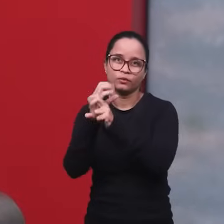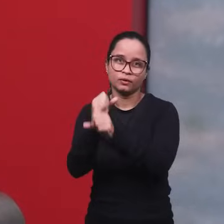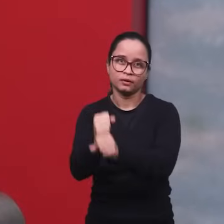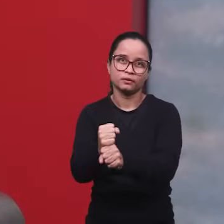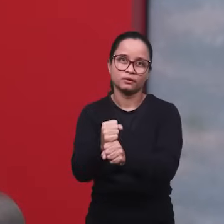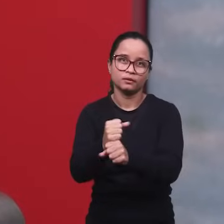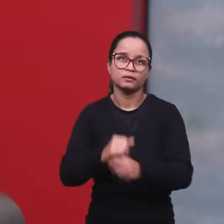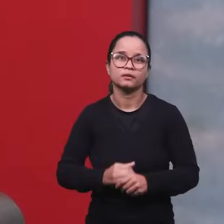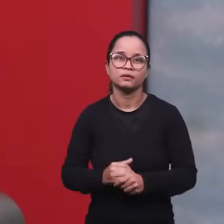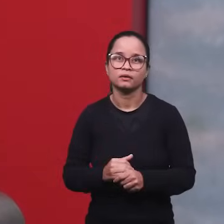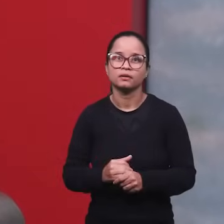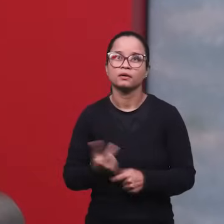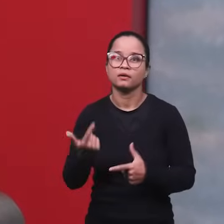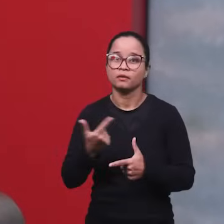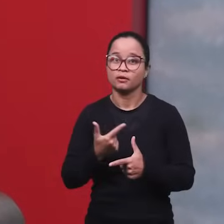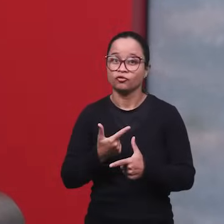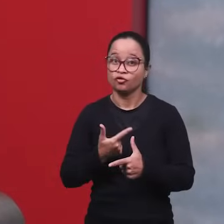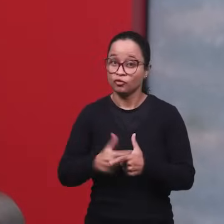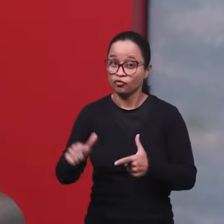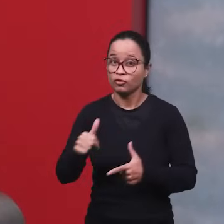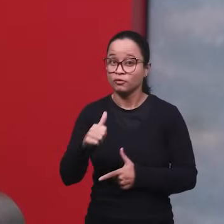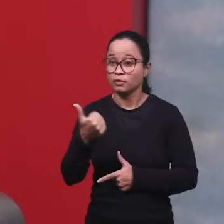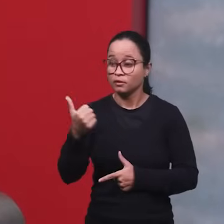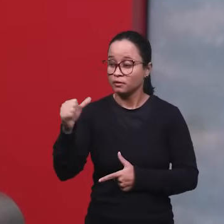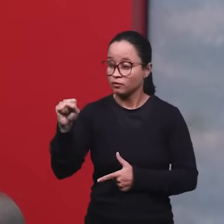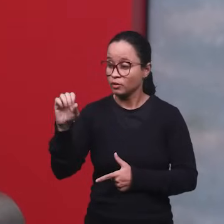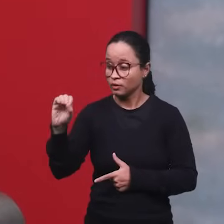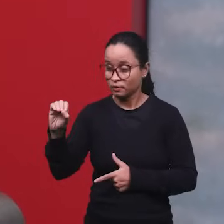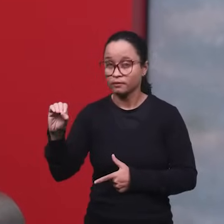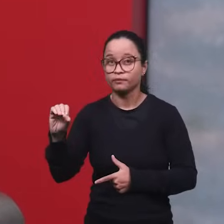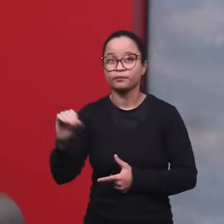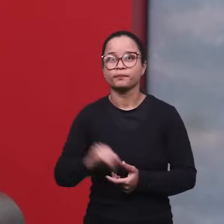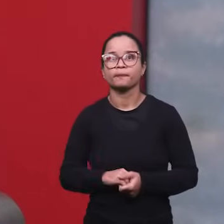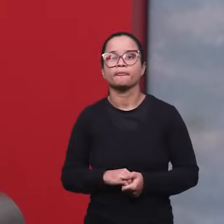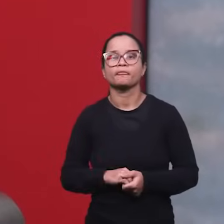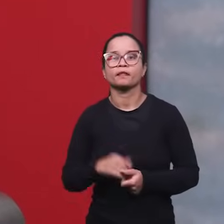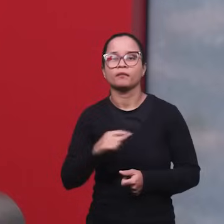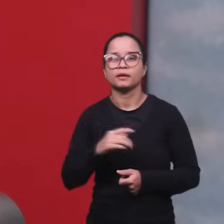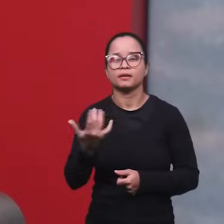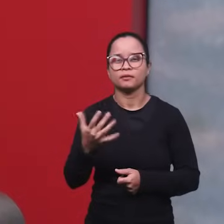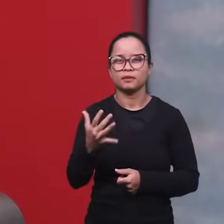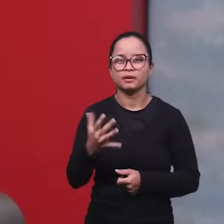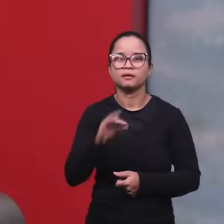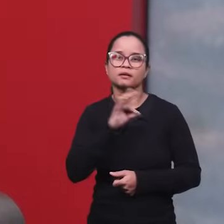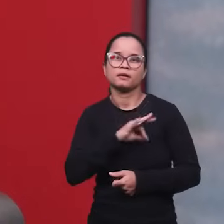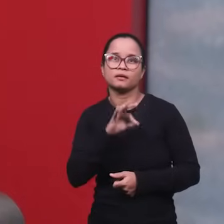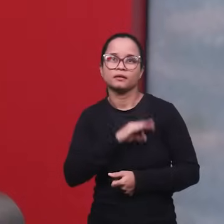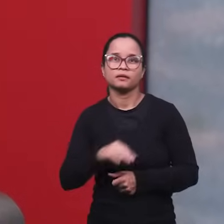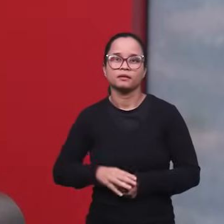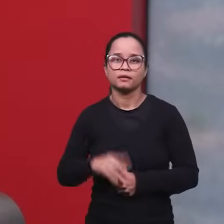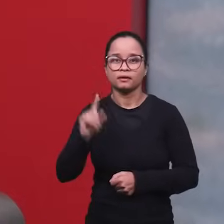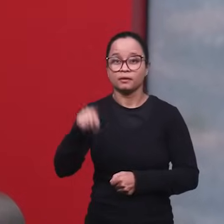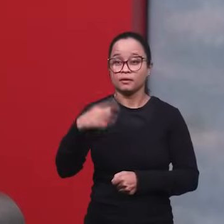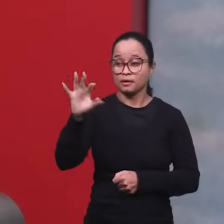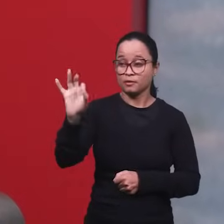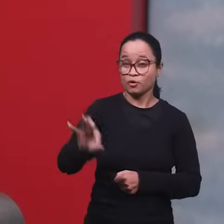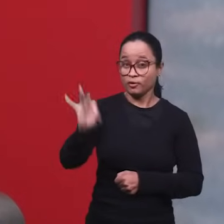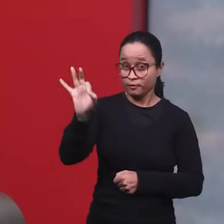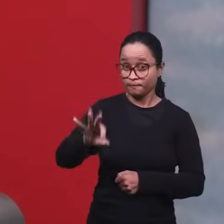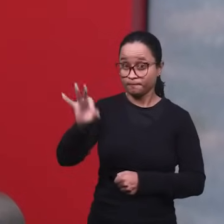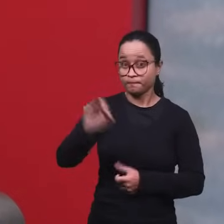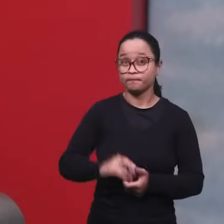uma média alta, só que vai dividir por 180. Aí vai tá a média de salário. E depois aplica um